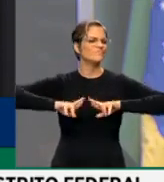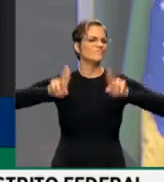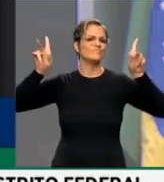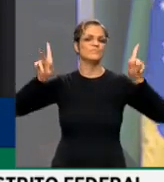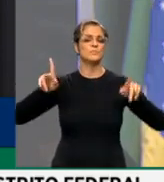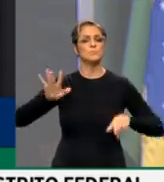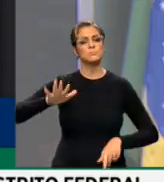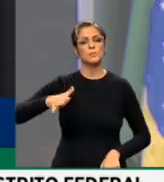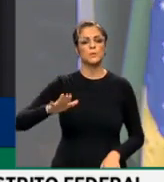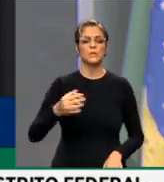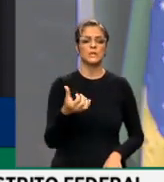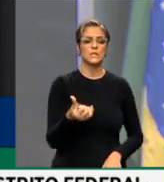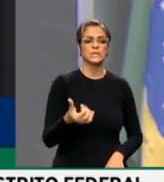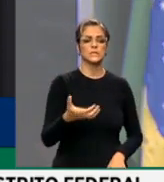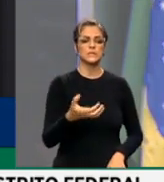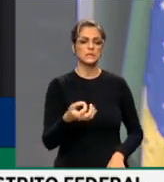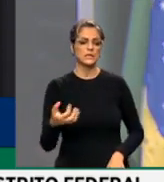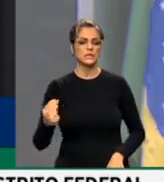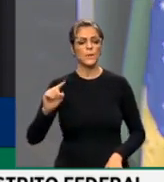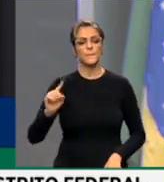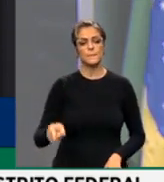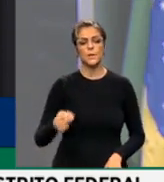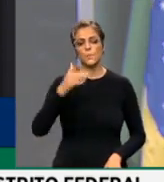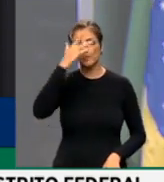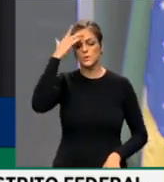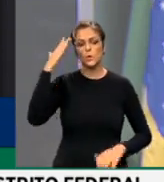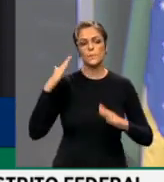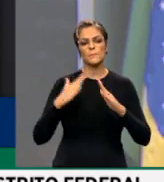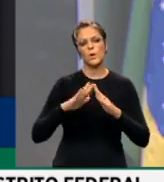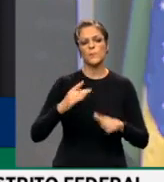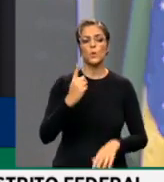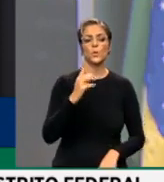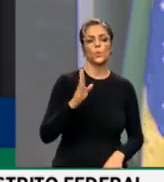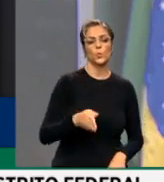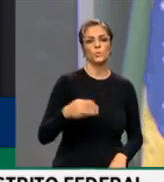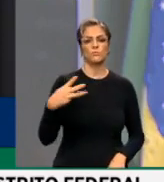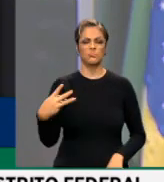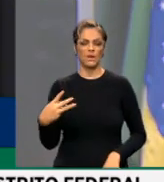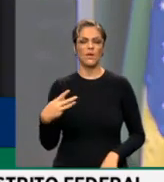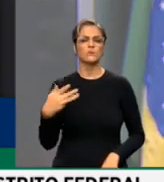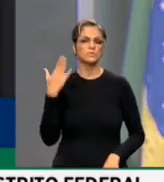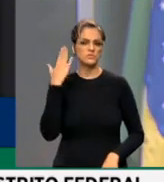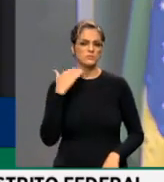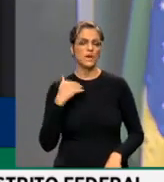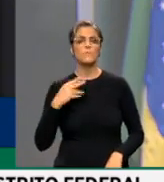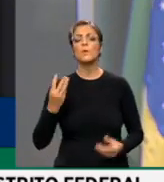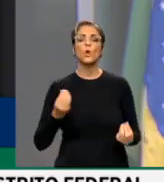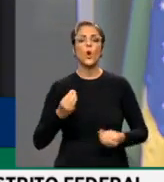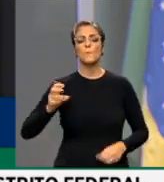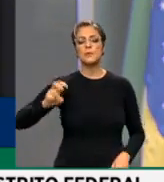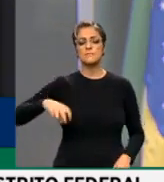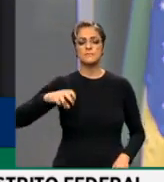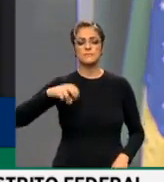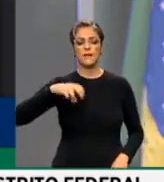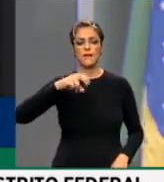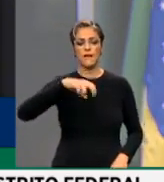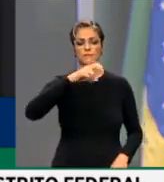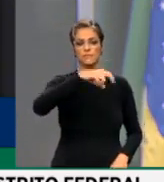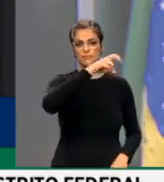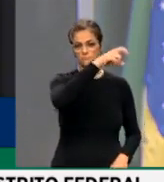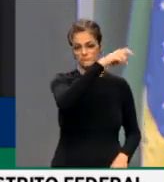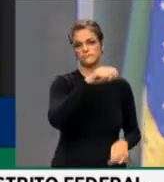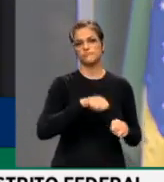de 600 mil pessoas, um terço da população do Recife, nas escadarias do Recife. Eu tenho certeza que